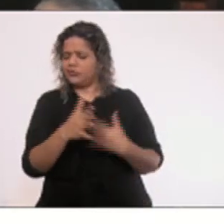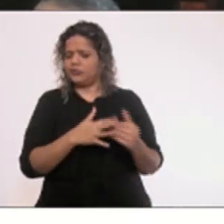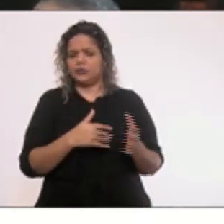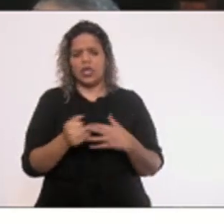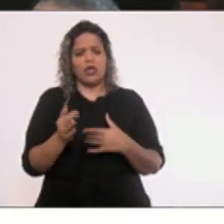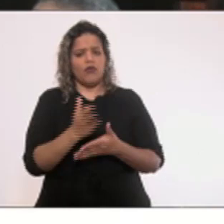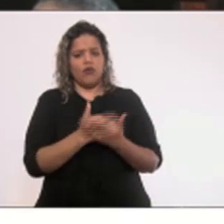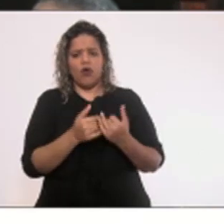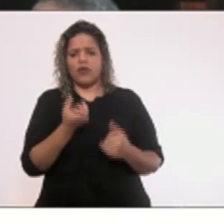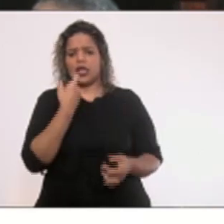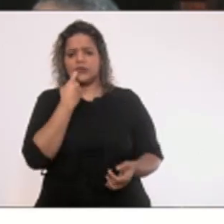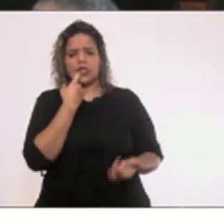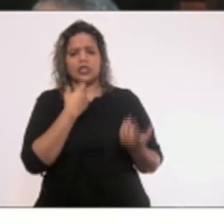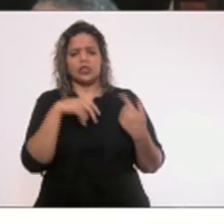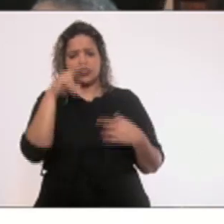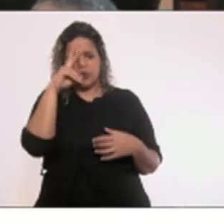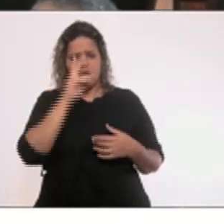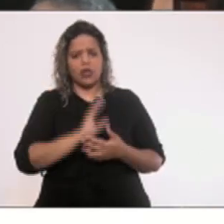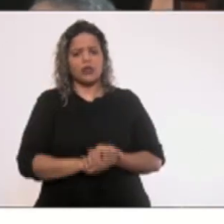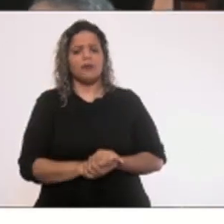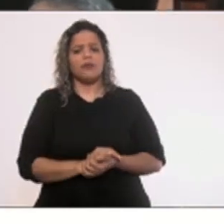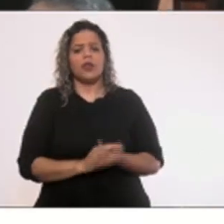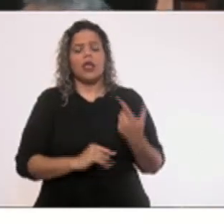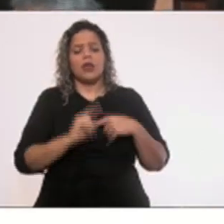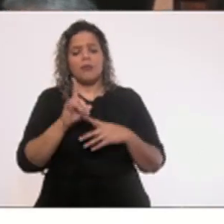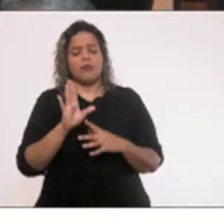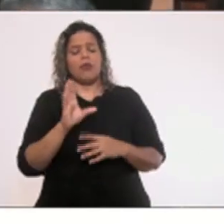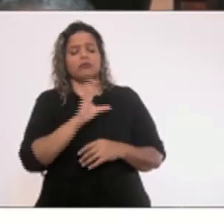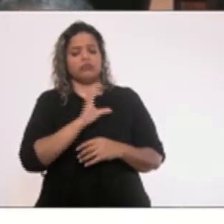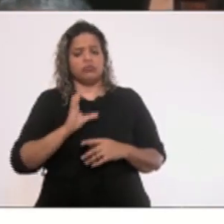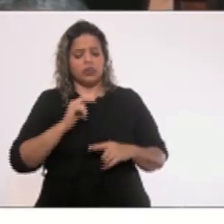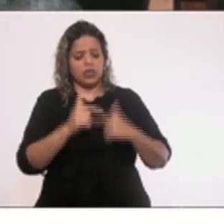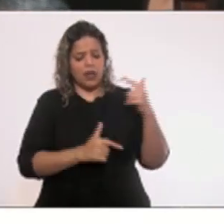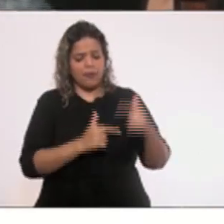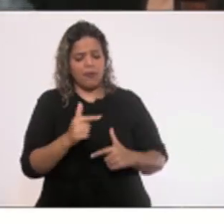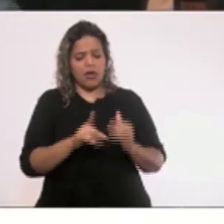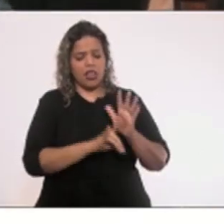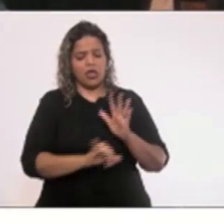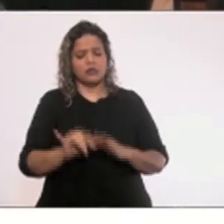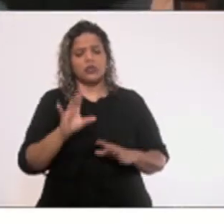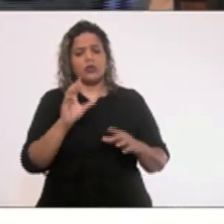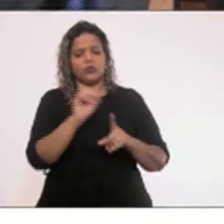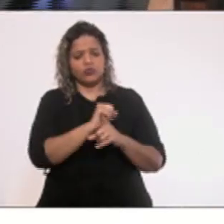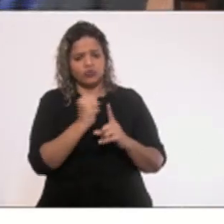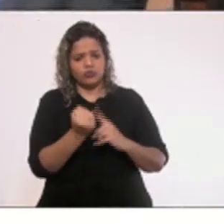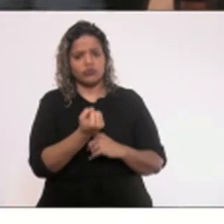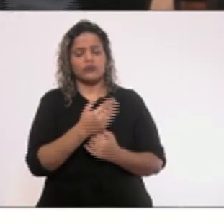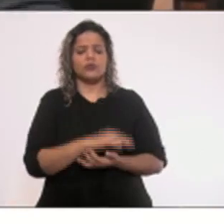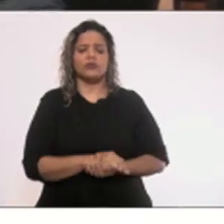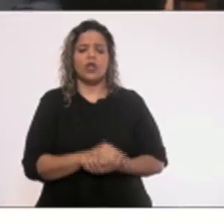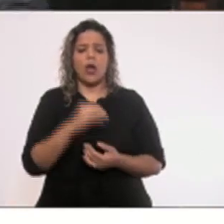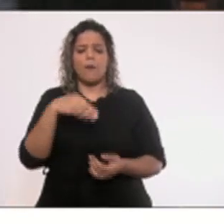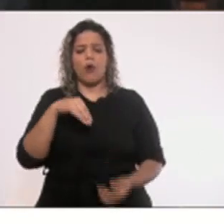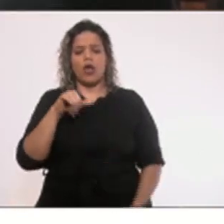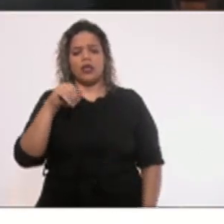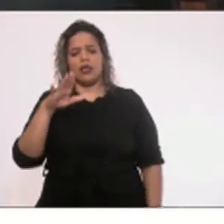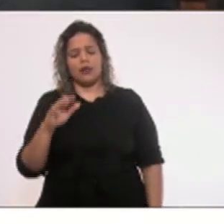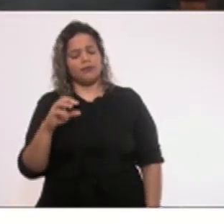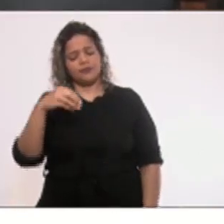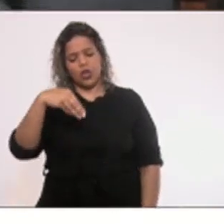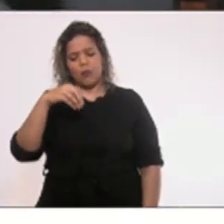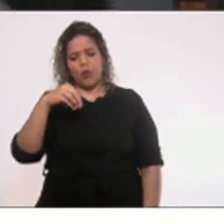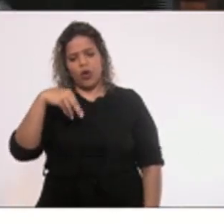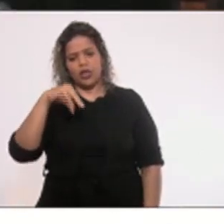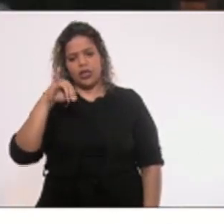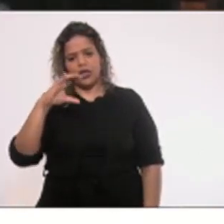convocar sexta, não vou convocar segunda. Pela Comissão de Trabalho, Legislação Social e Seguridade Social, deputada Mônica Francisco.